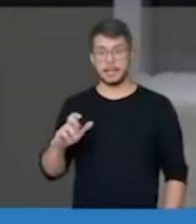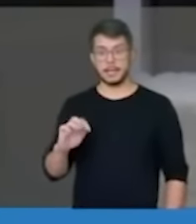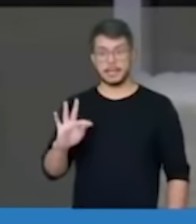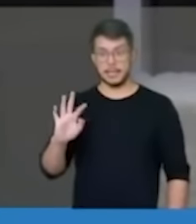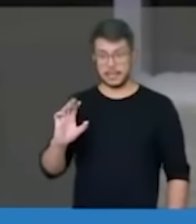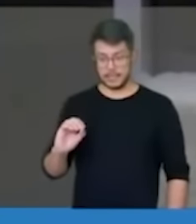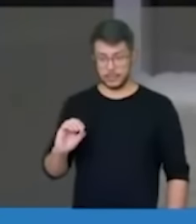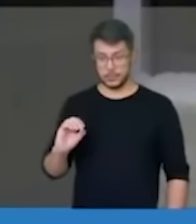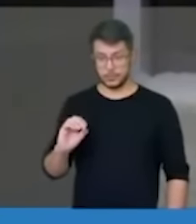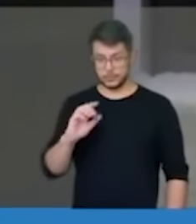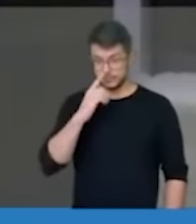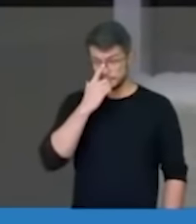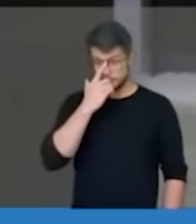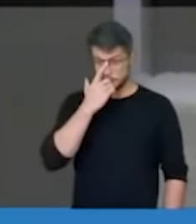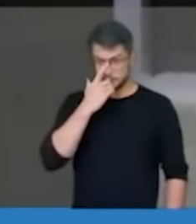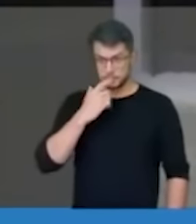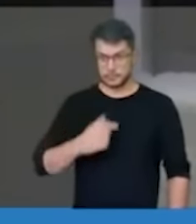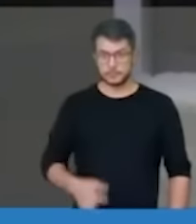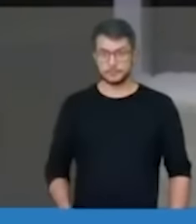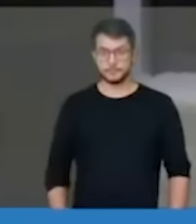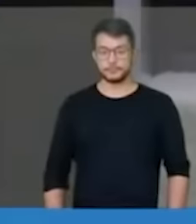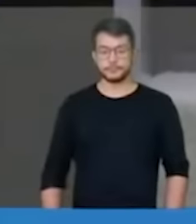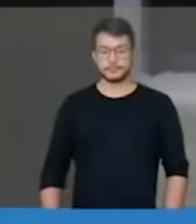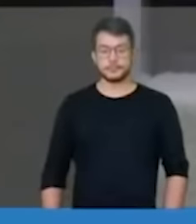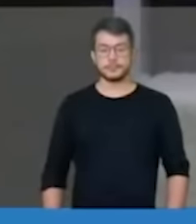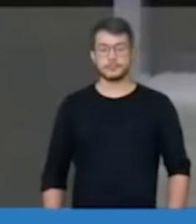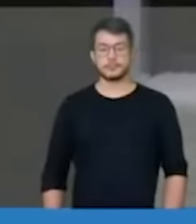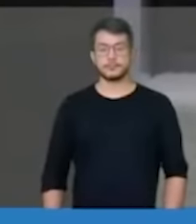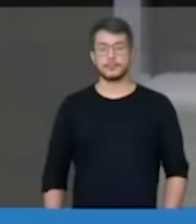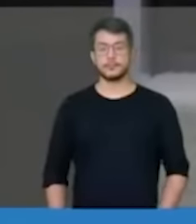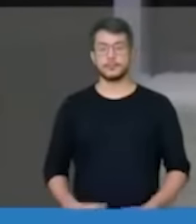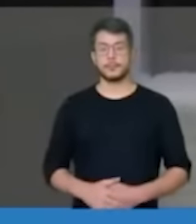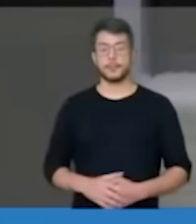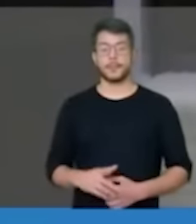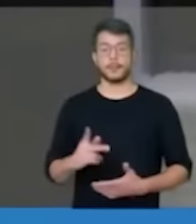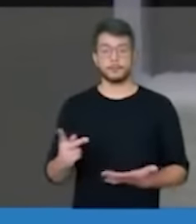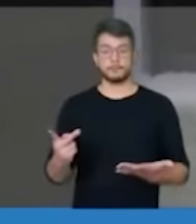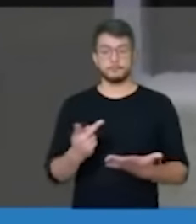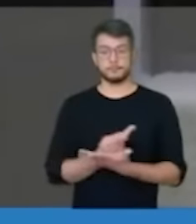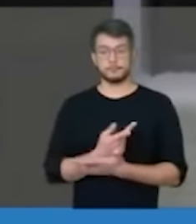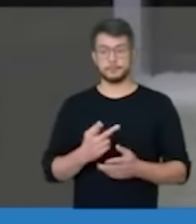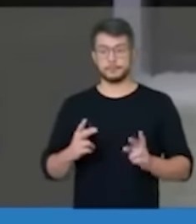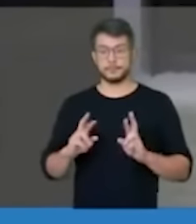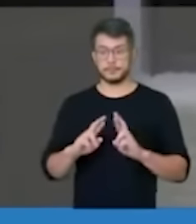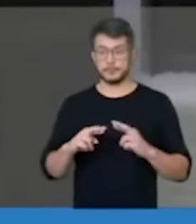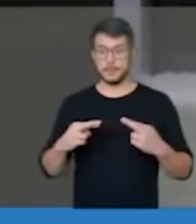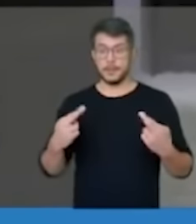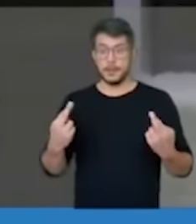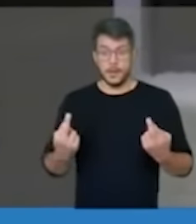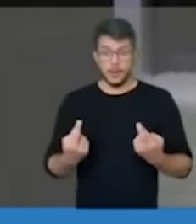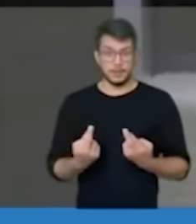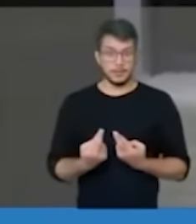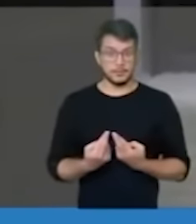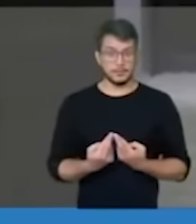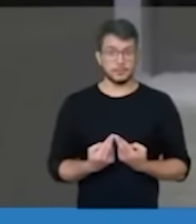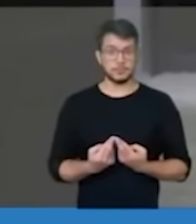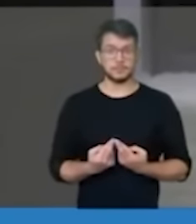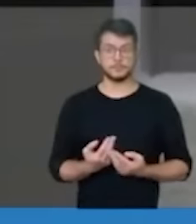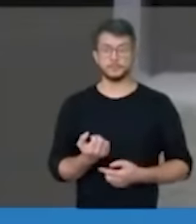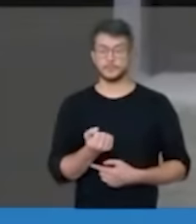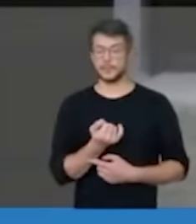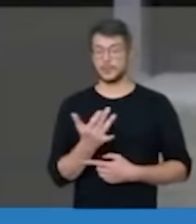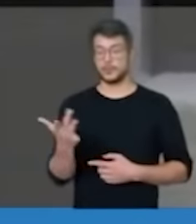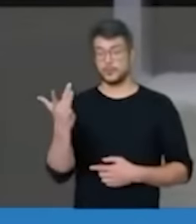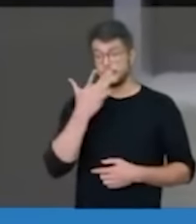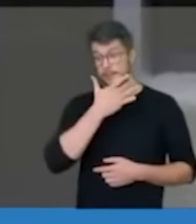Jair Bolsonaro, em 22, e também seu ex-ministro, faz uma reunião com várias pessoas, entre elas o